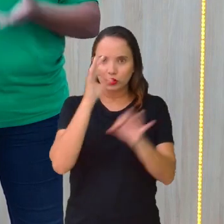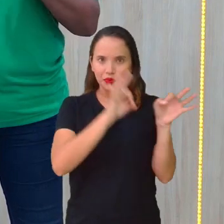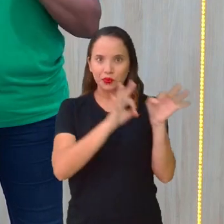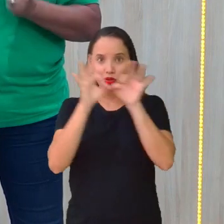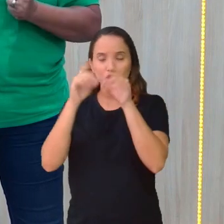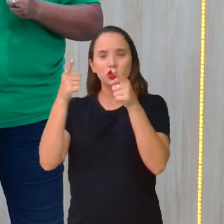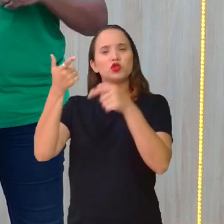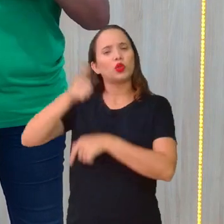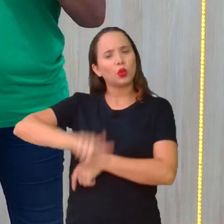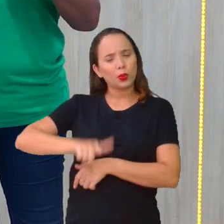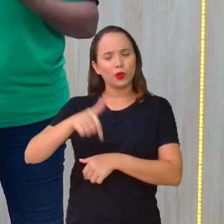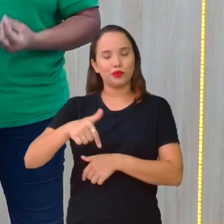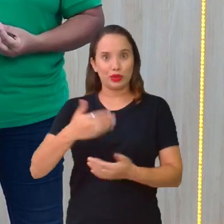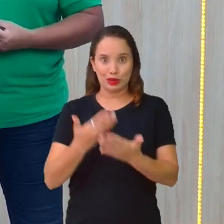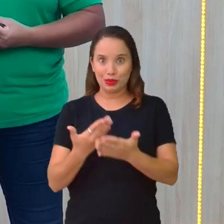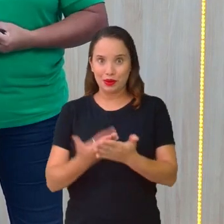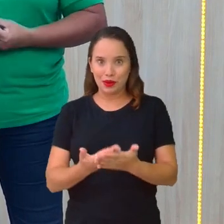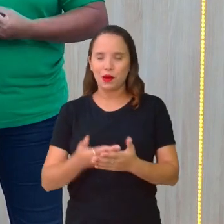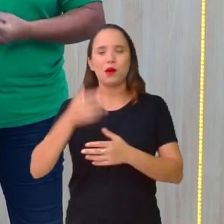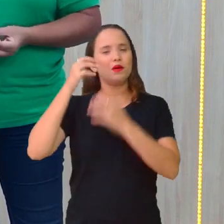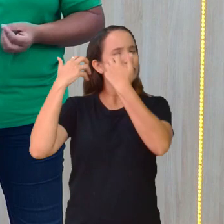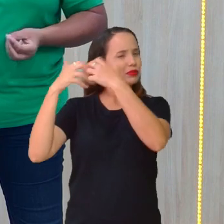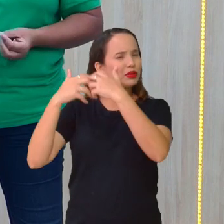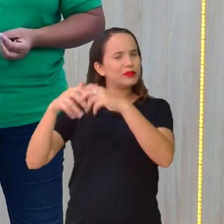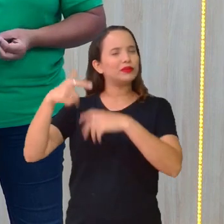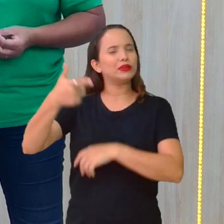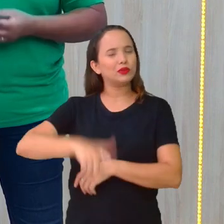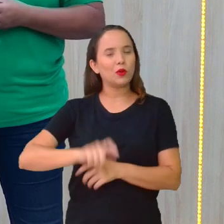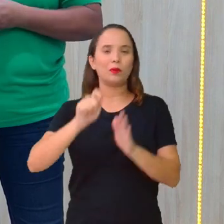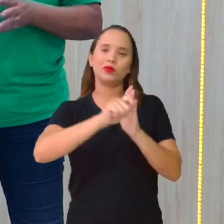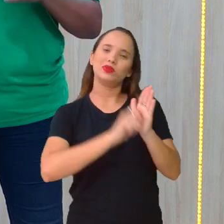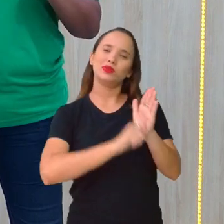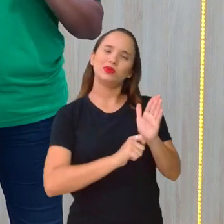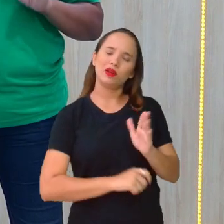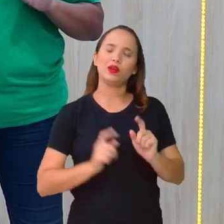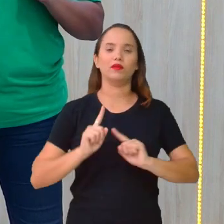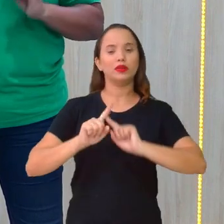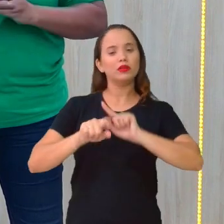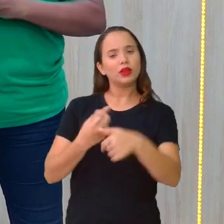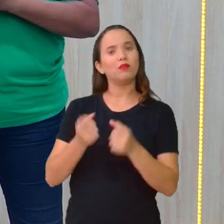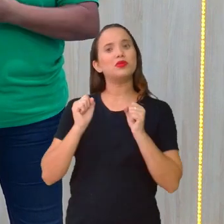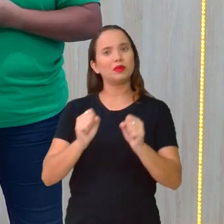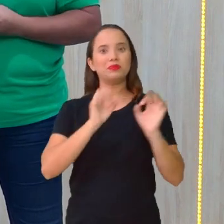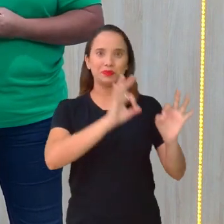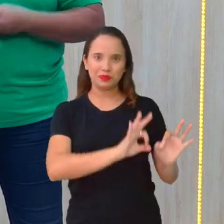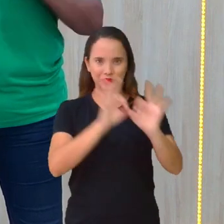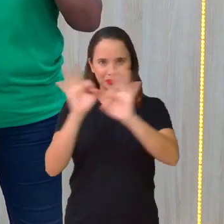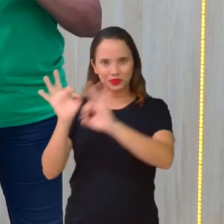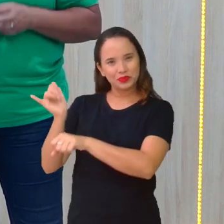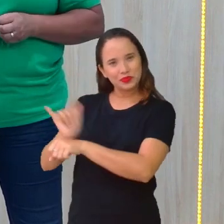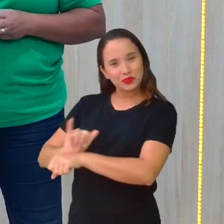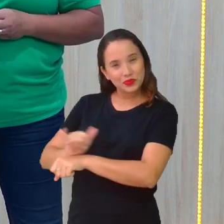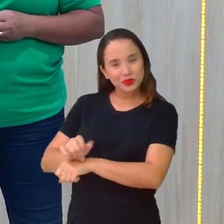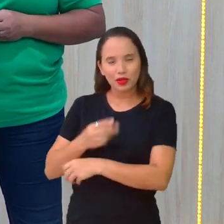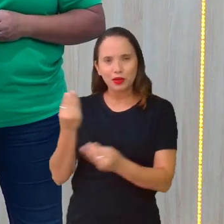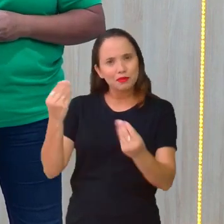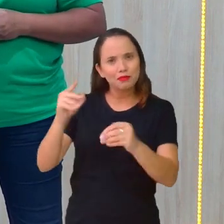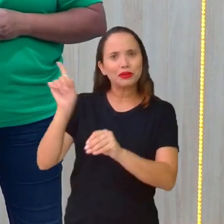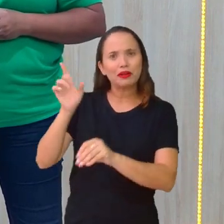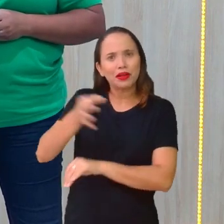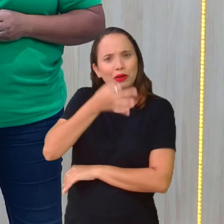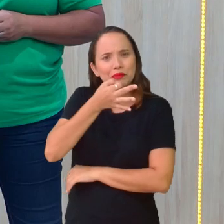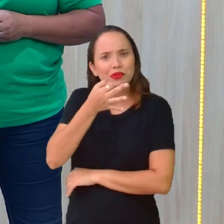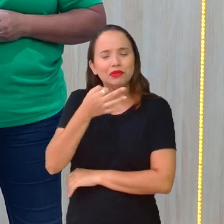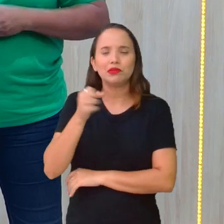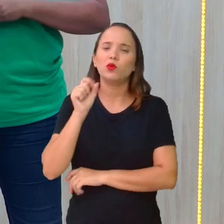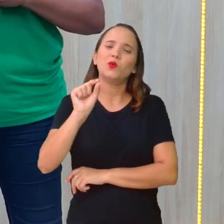aula, repense e vai aí fazer essa tarefinha. Depois você pode até assistir a aula de novo no YouTube e coloca lá nos comentários o